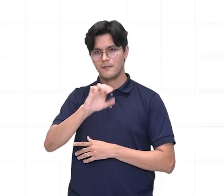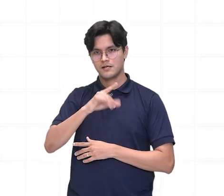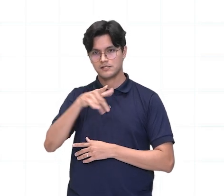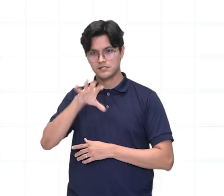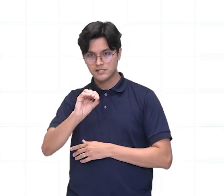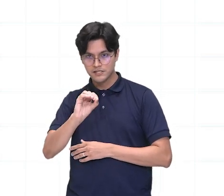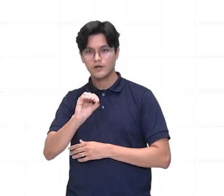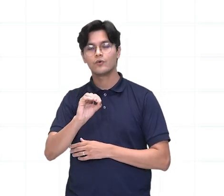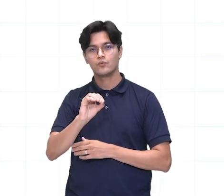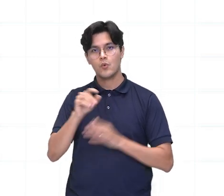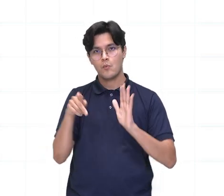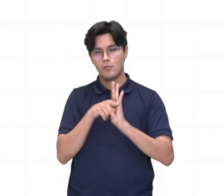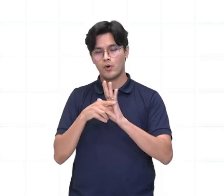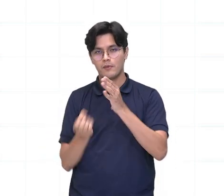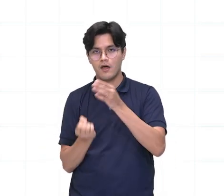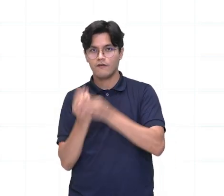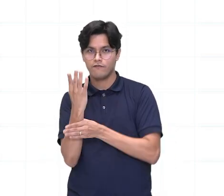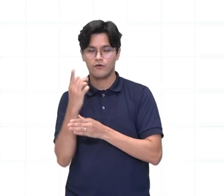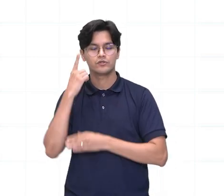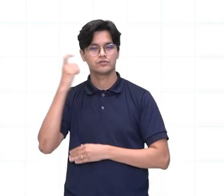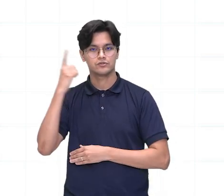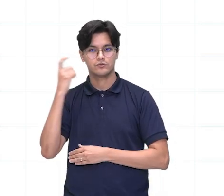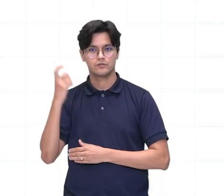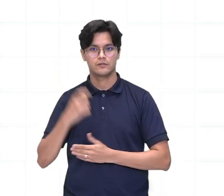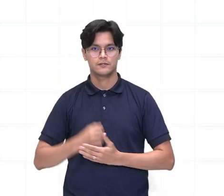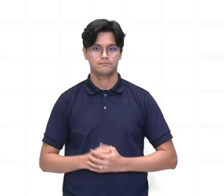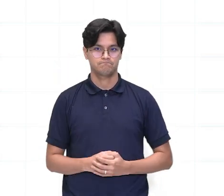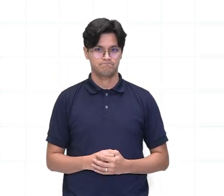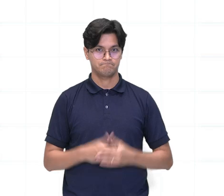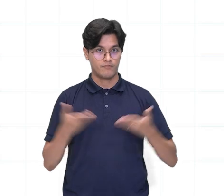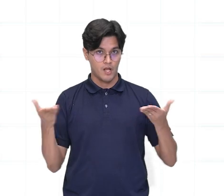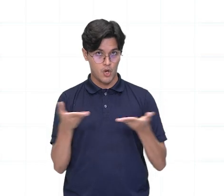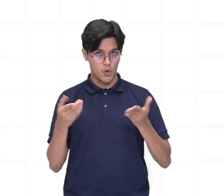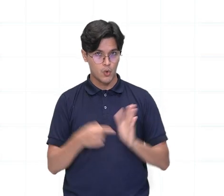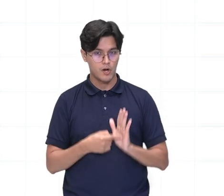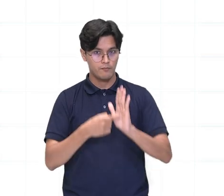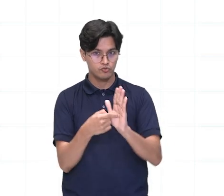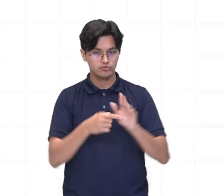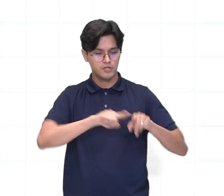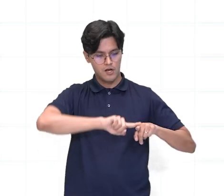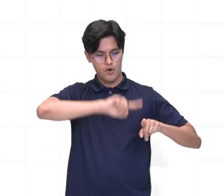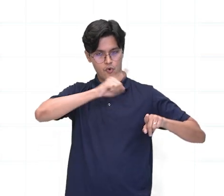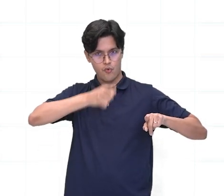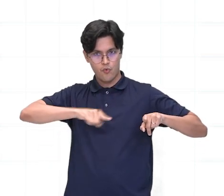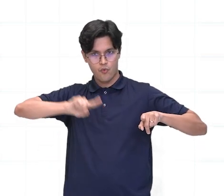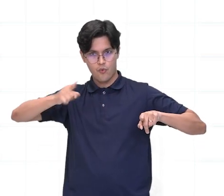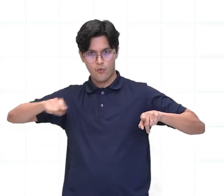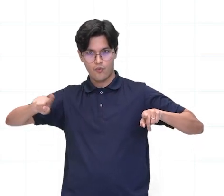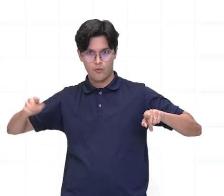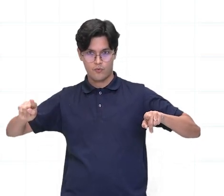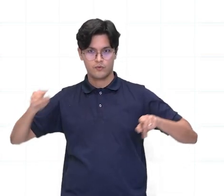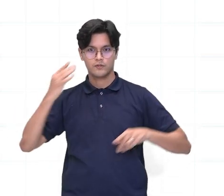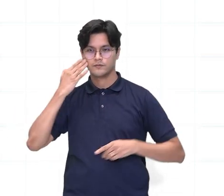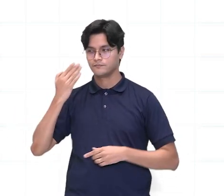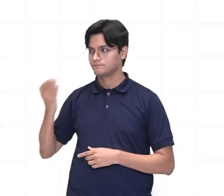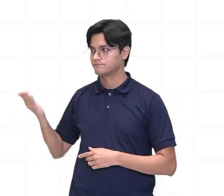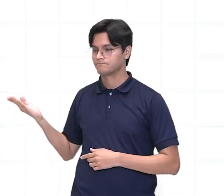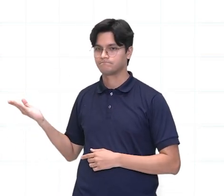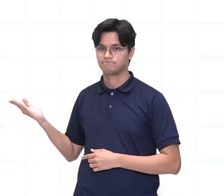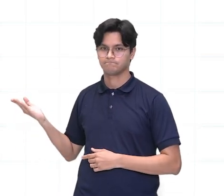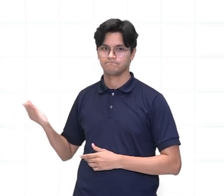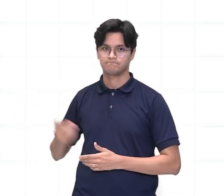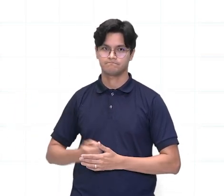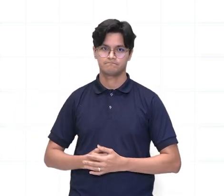ondas sonoras. Nós vamos mostrar para vocês essas ondas, certo? Da intensidade.